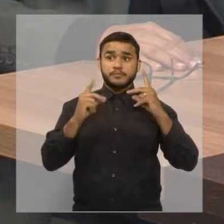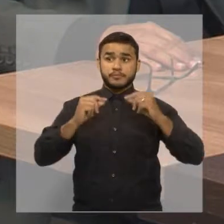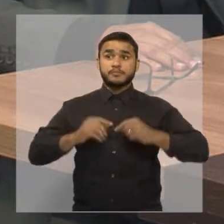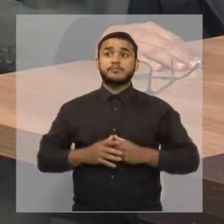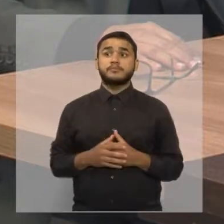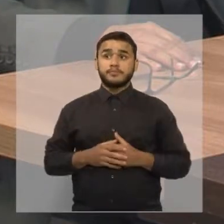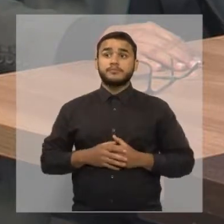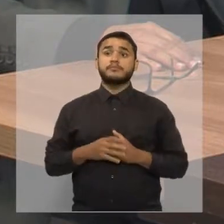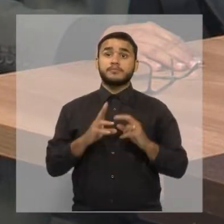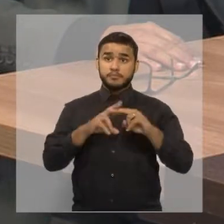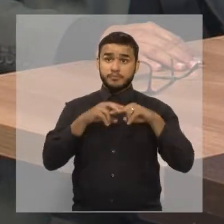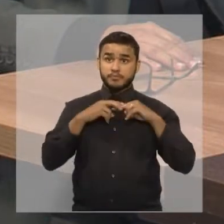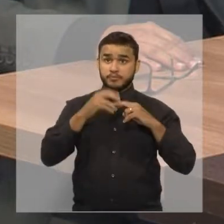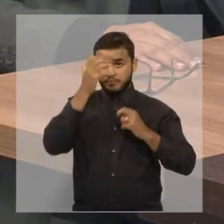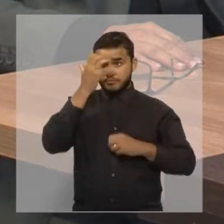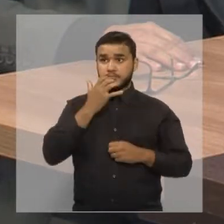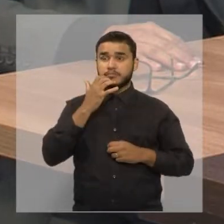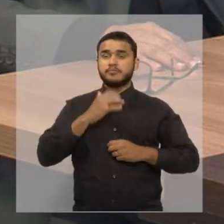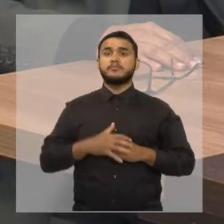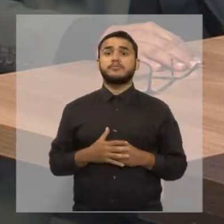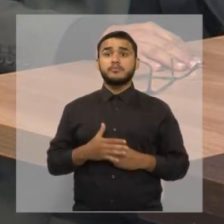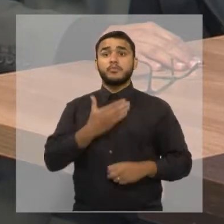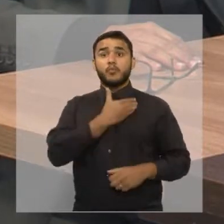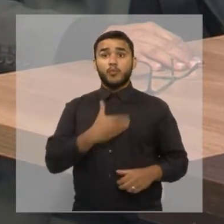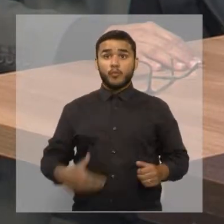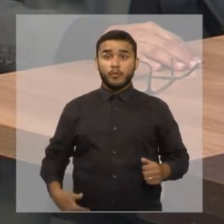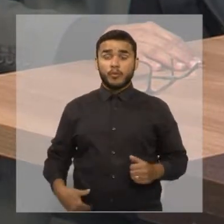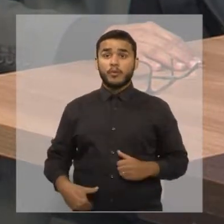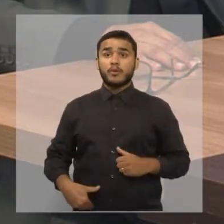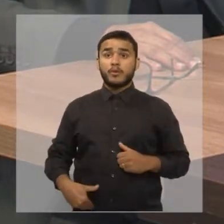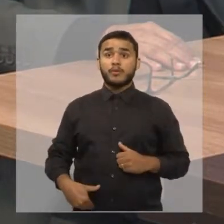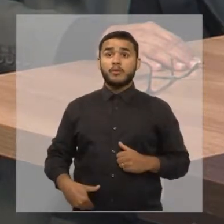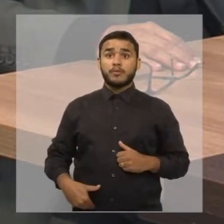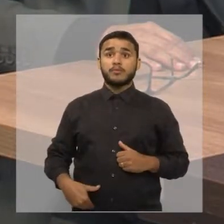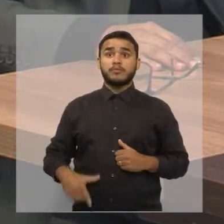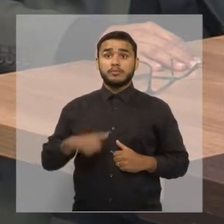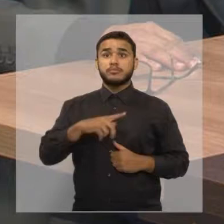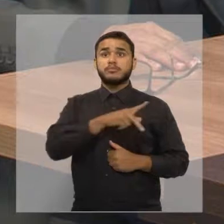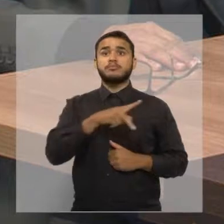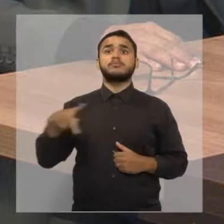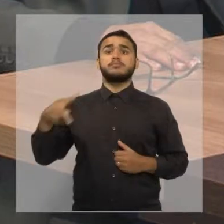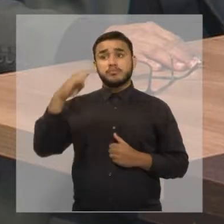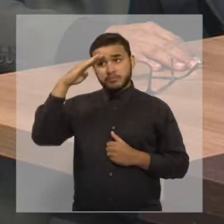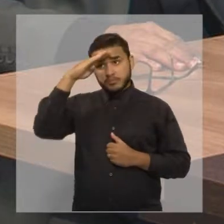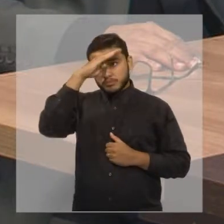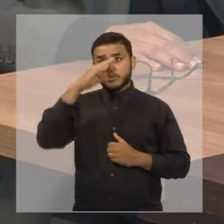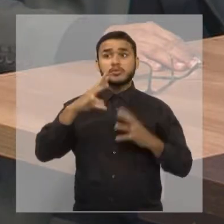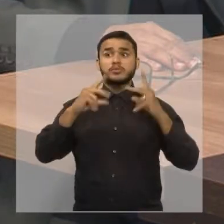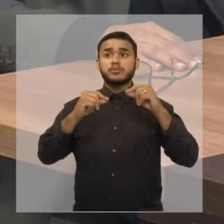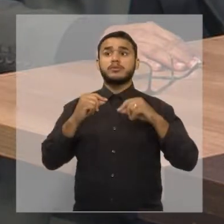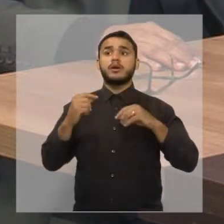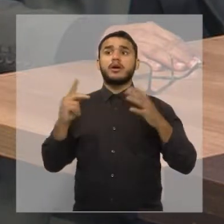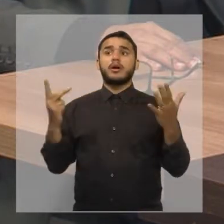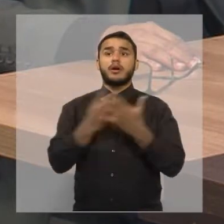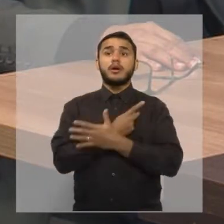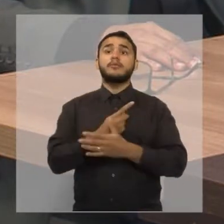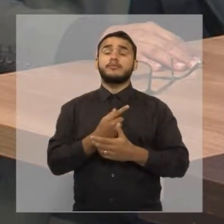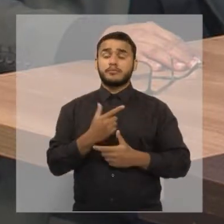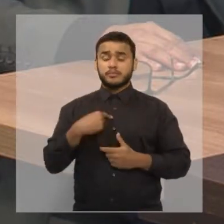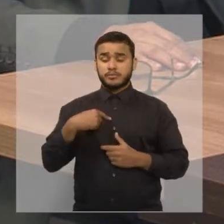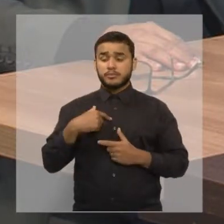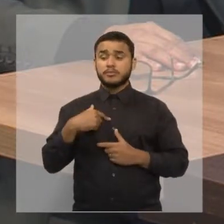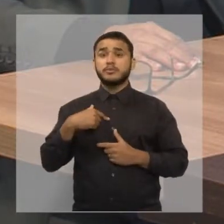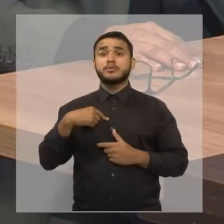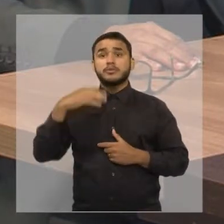generalizada e tal. Então, eu encaro o governo Bolsonaro, o próprio Bolsonaro, como um tratamento de choque, como uma quimioterapia para um